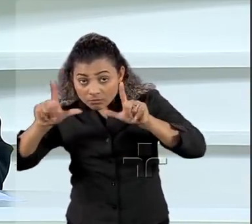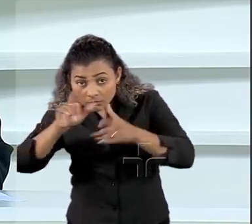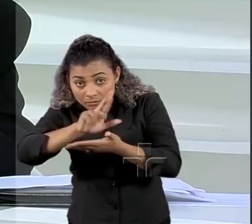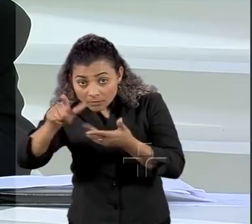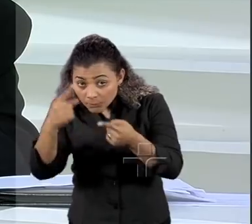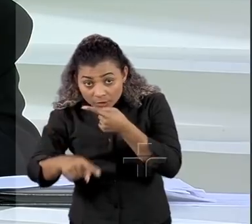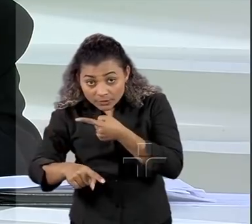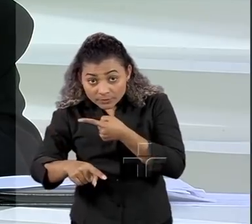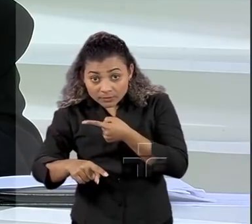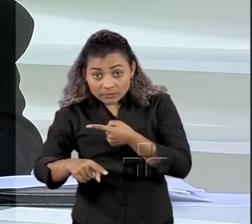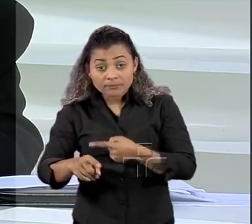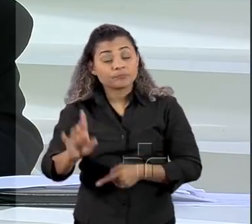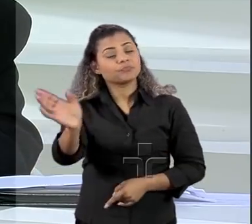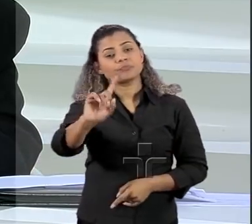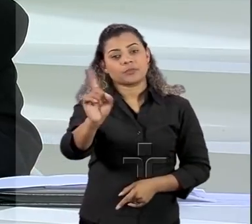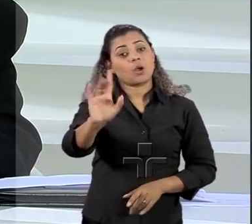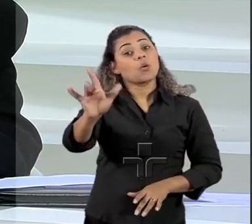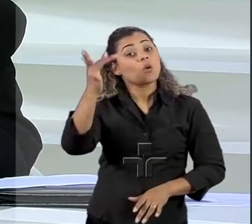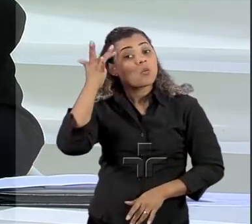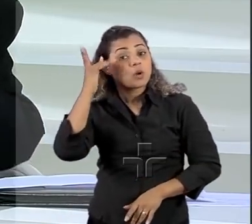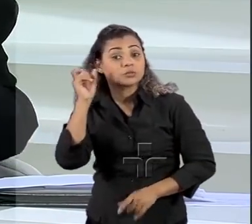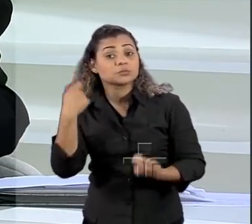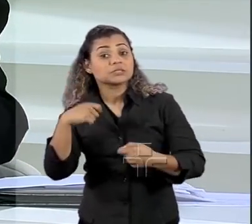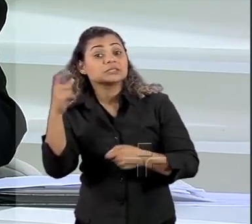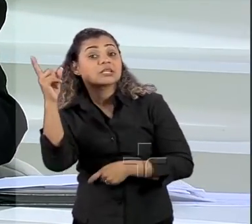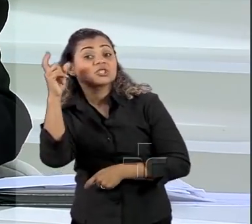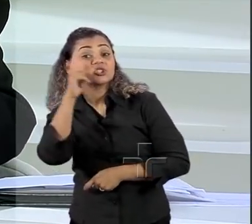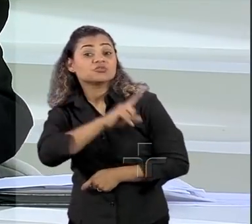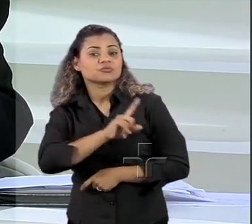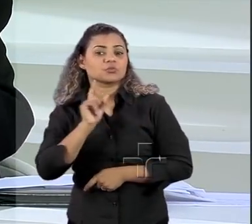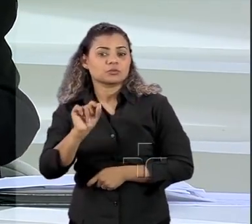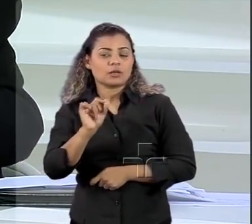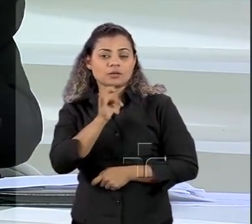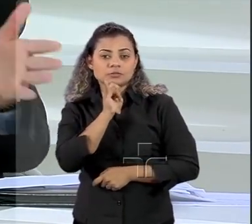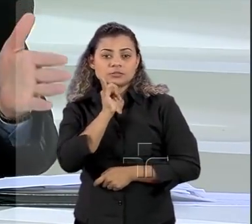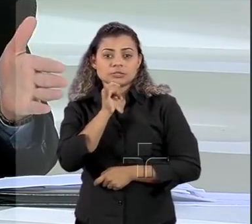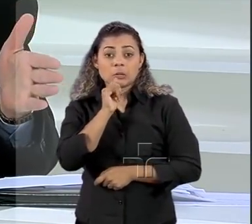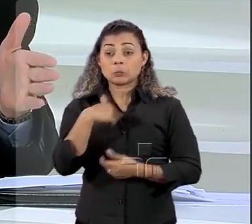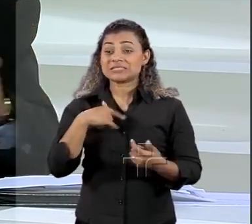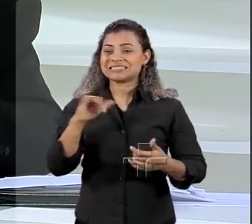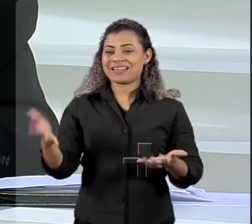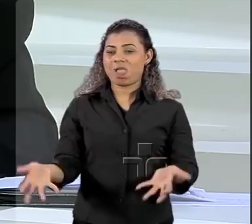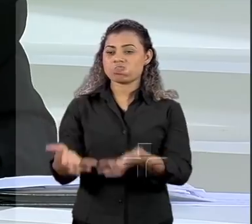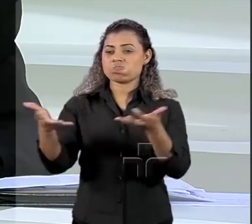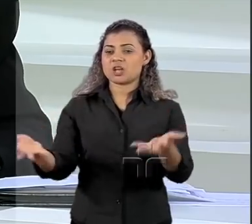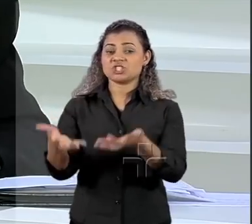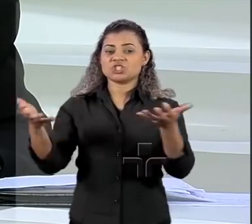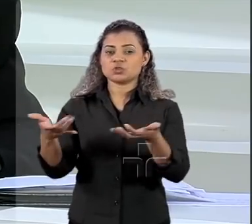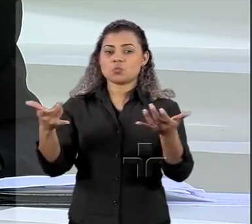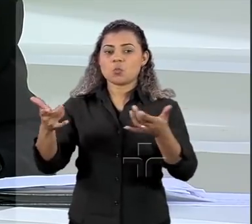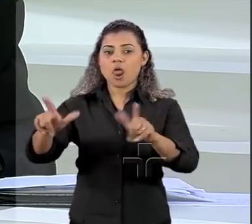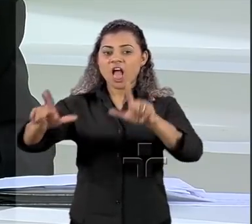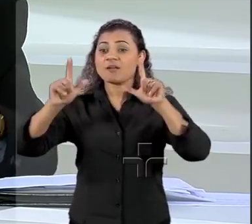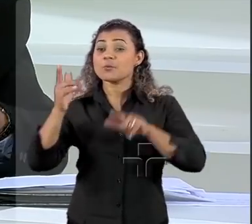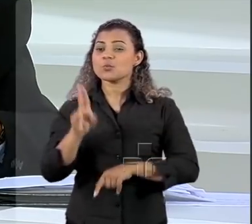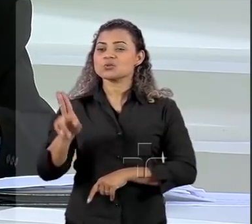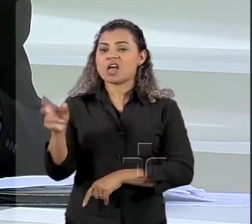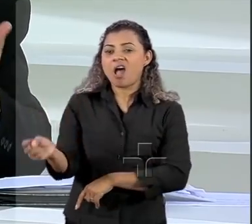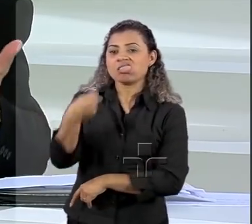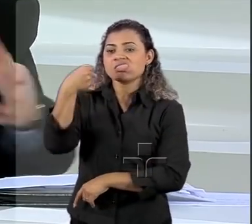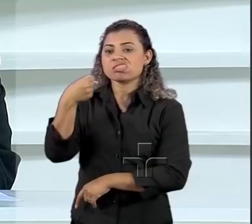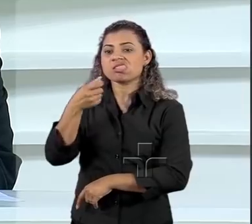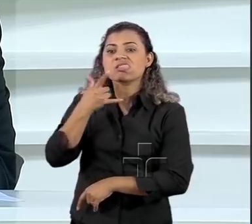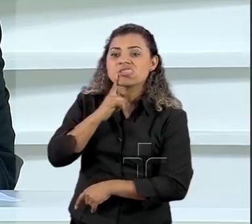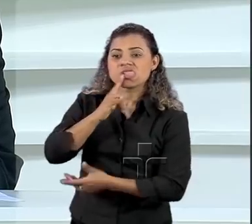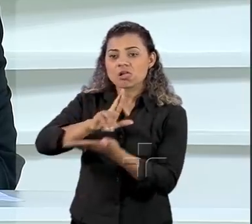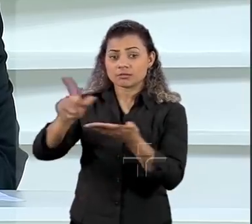publicidade? Eu acho que tem que dificultar, não diria proibir, porque tudo que você proibir vai ficar mais difícil de segurar.